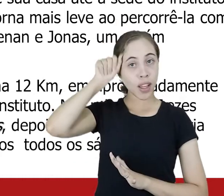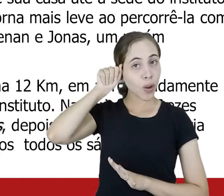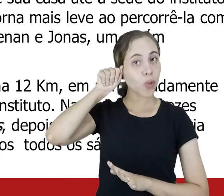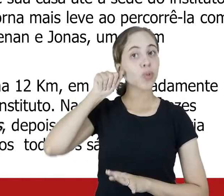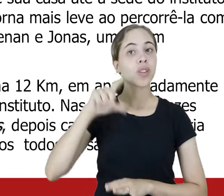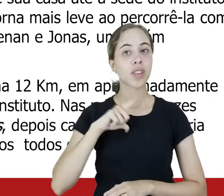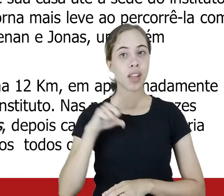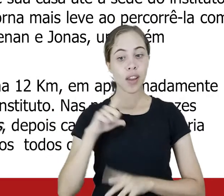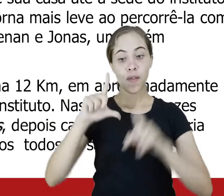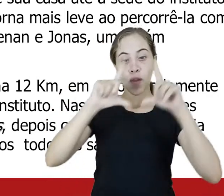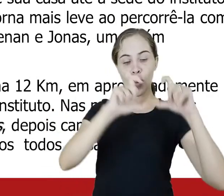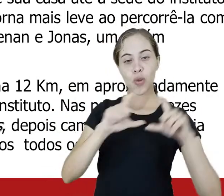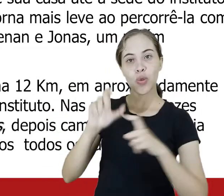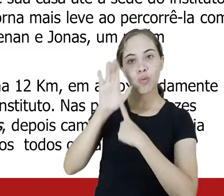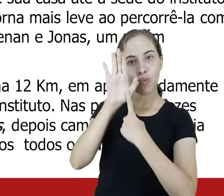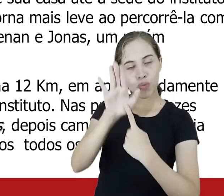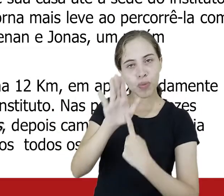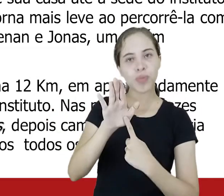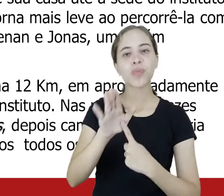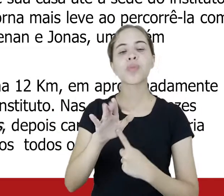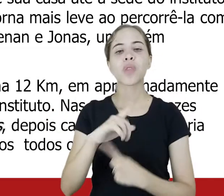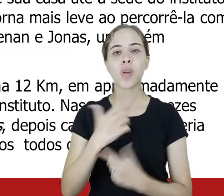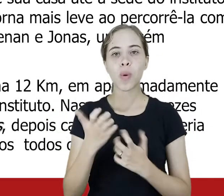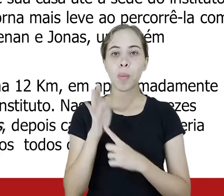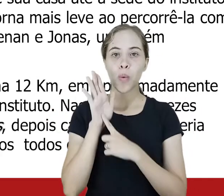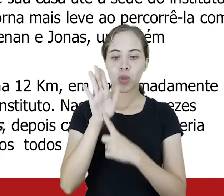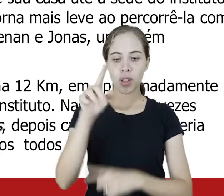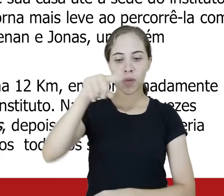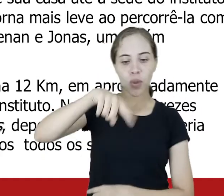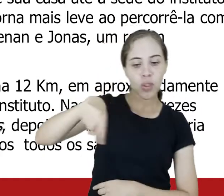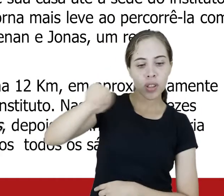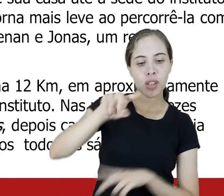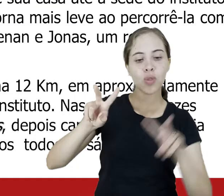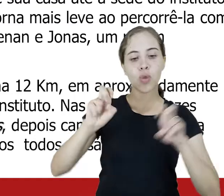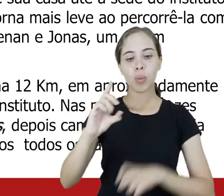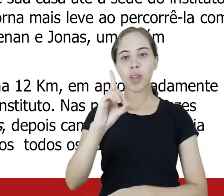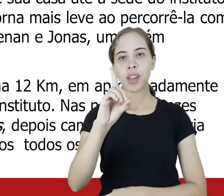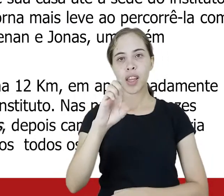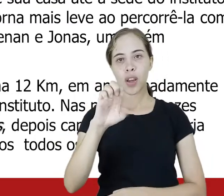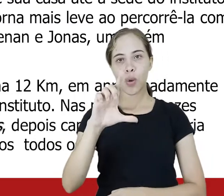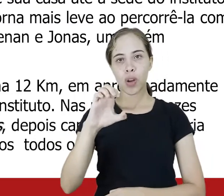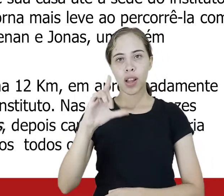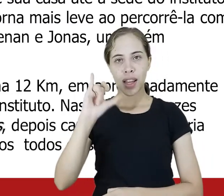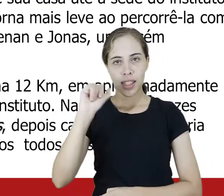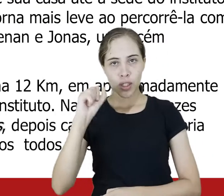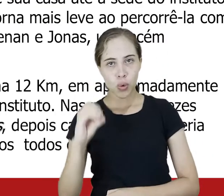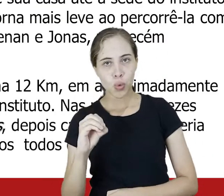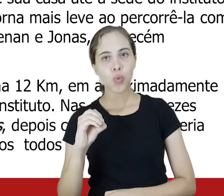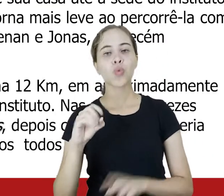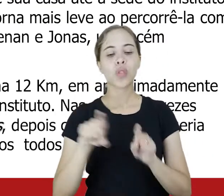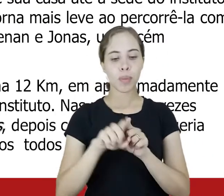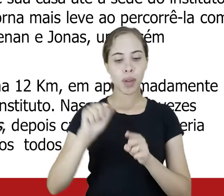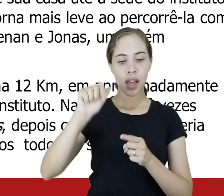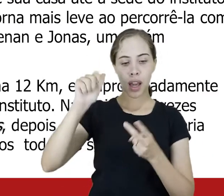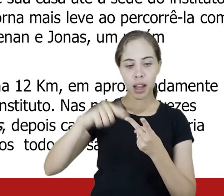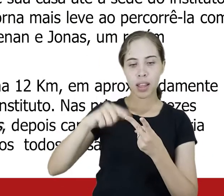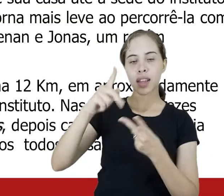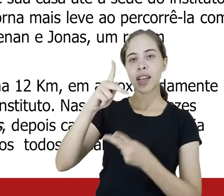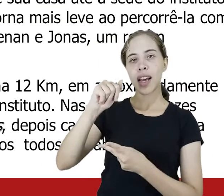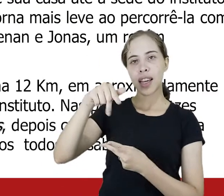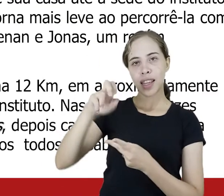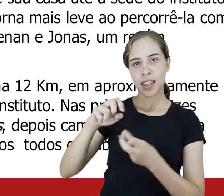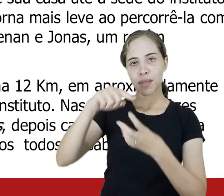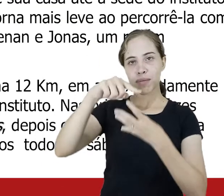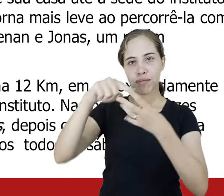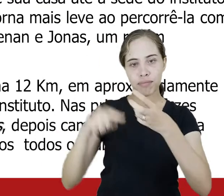por estas fotos. Quero apresentar a vocês o Deoclésio, o Kaique e o Alan. O Deoclésio,